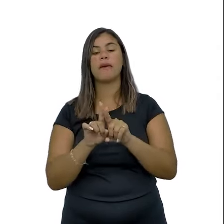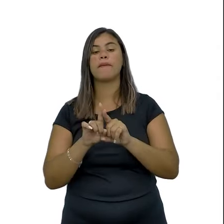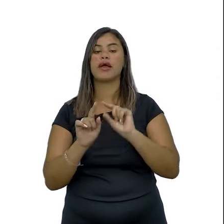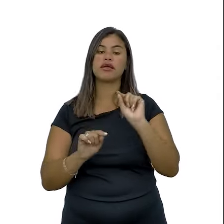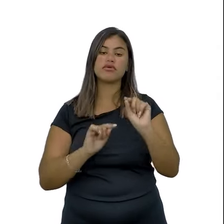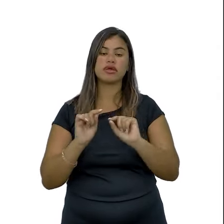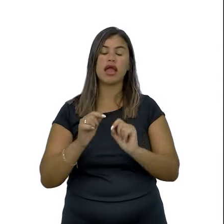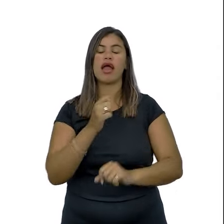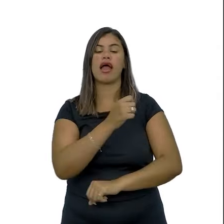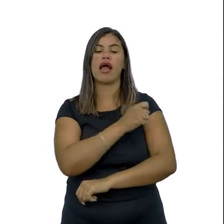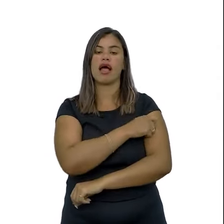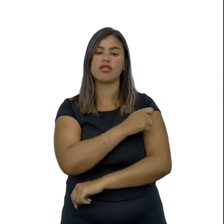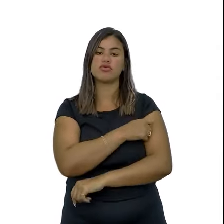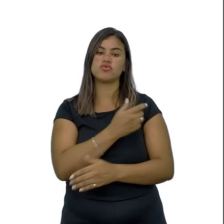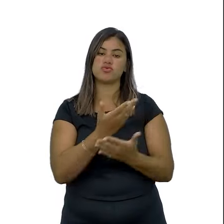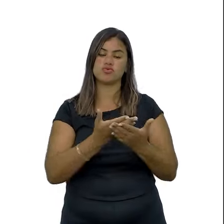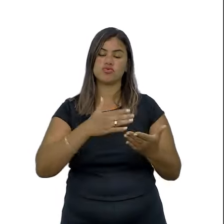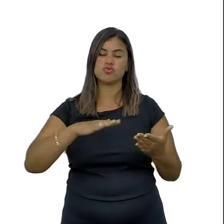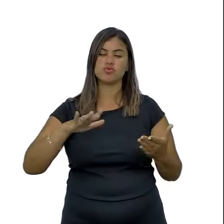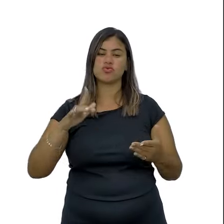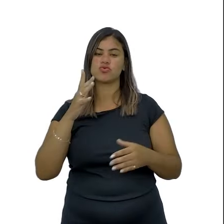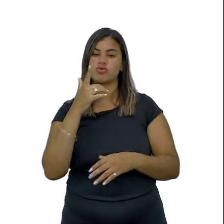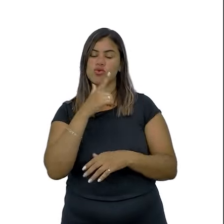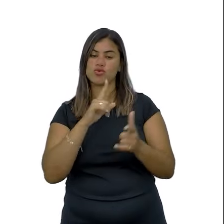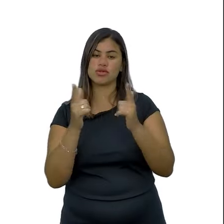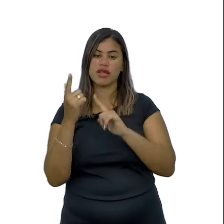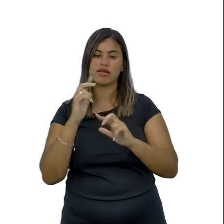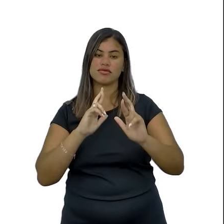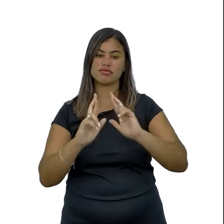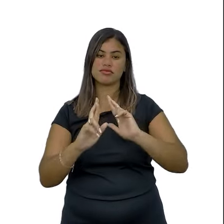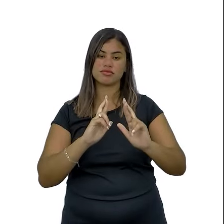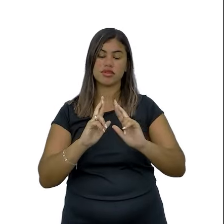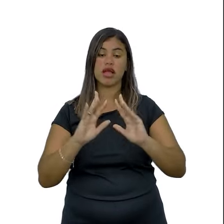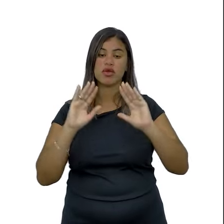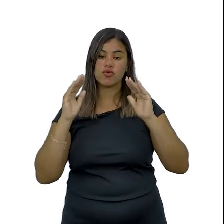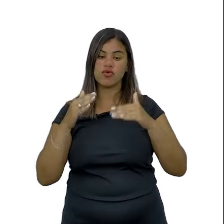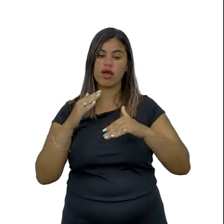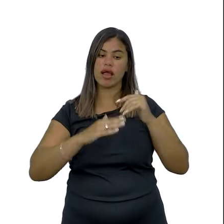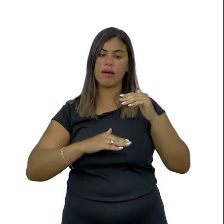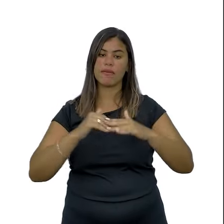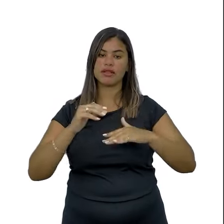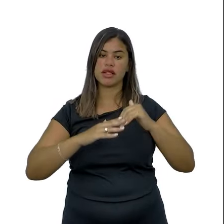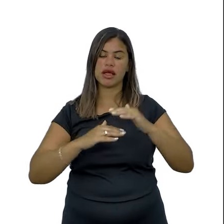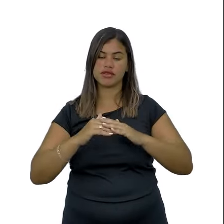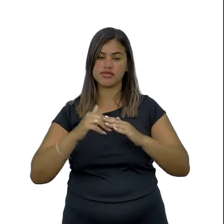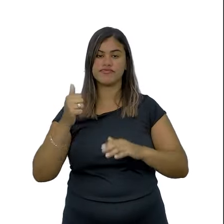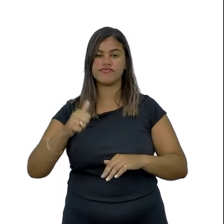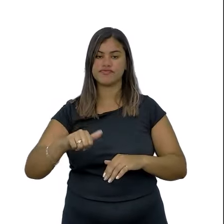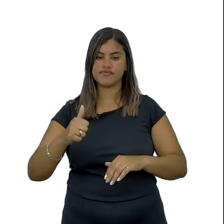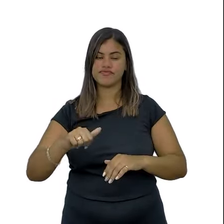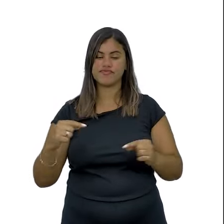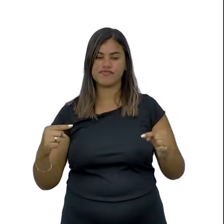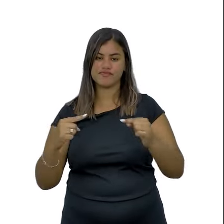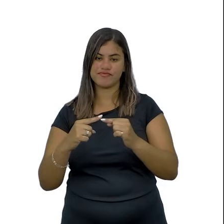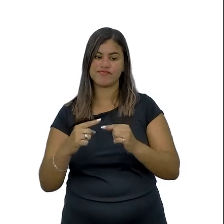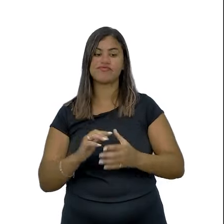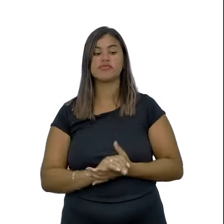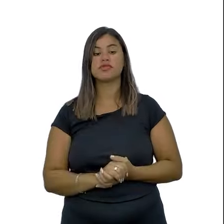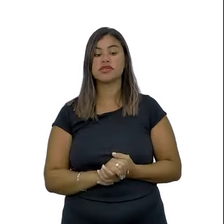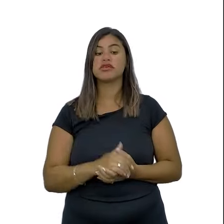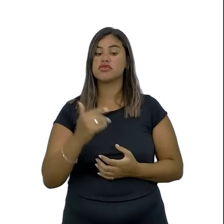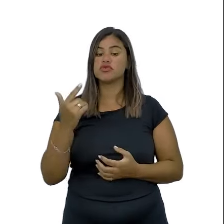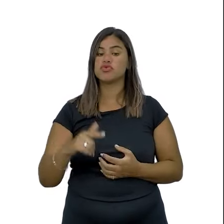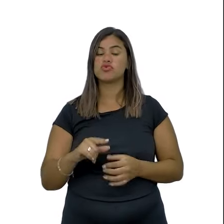possam resolver algumas situações, cujo foco são as habilidades que estão sendo avaliadas. Outro